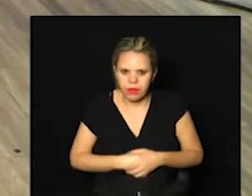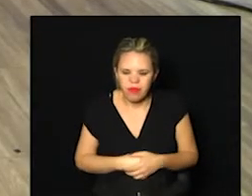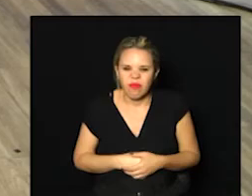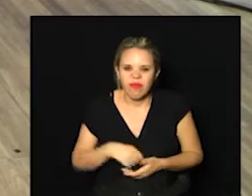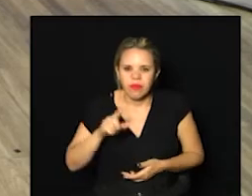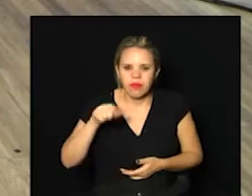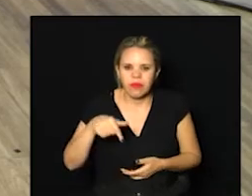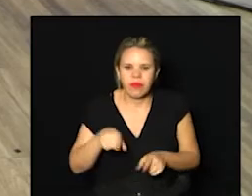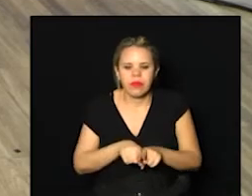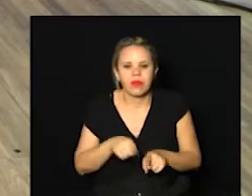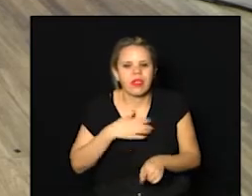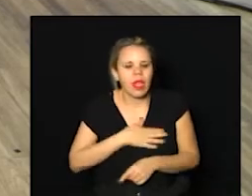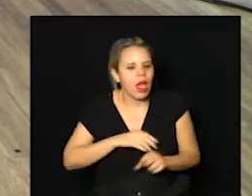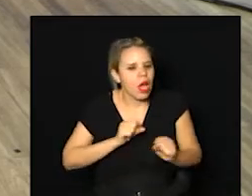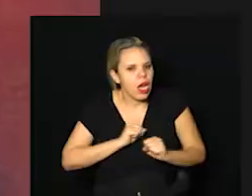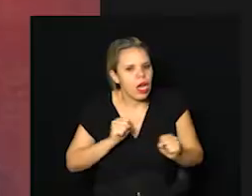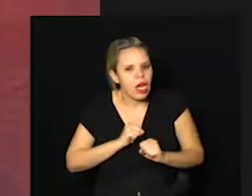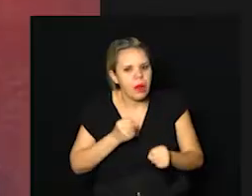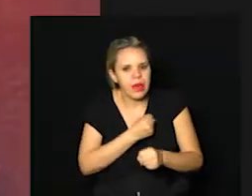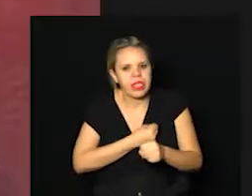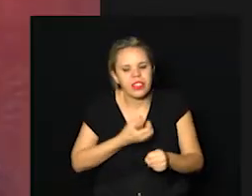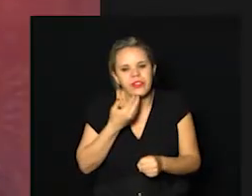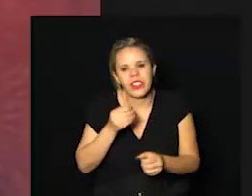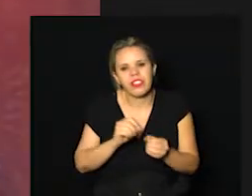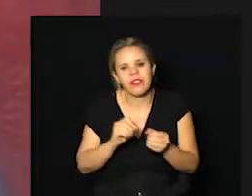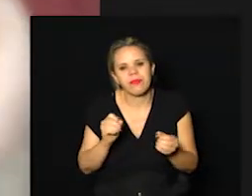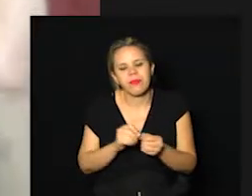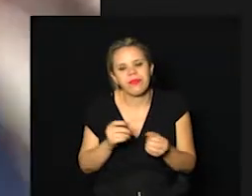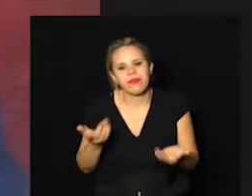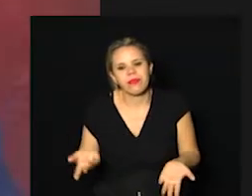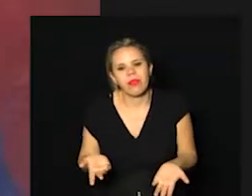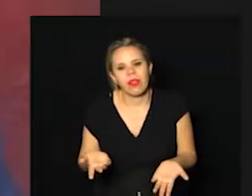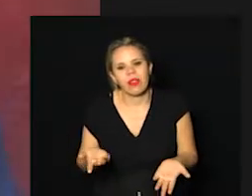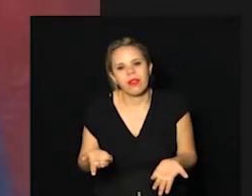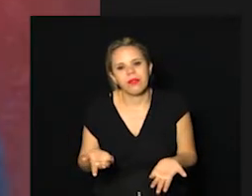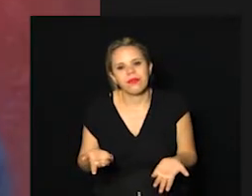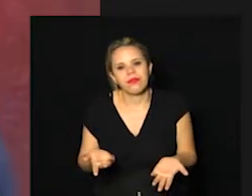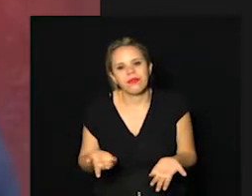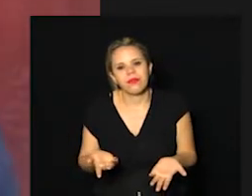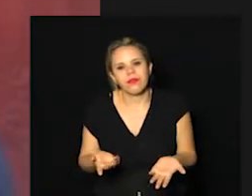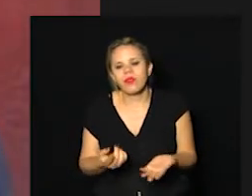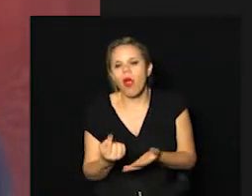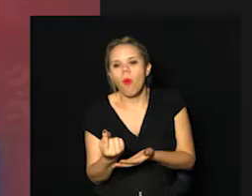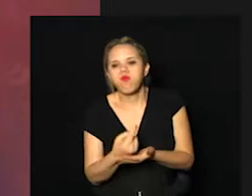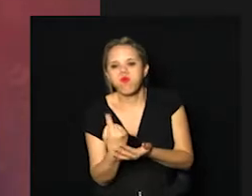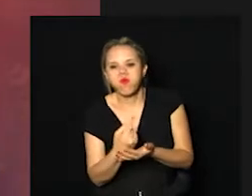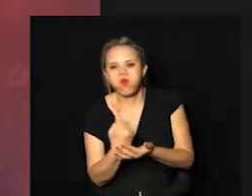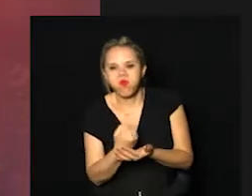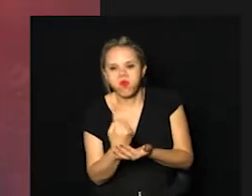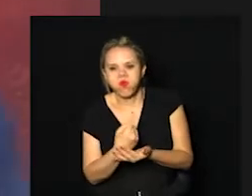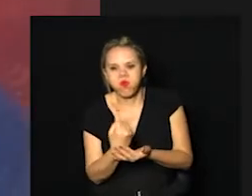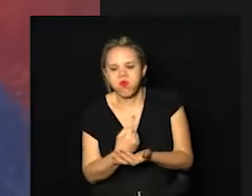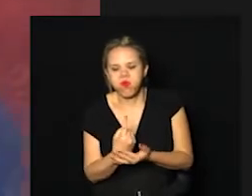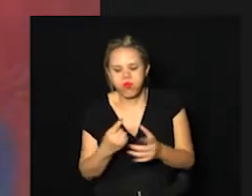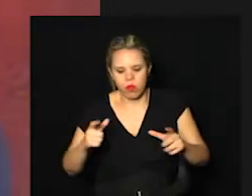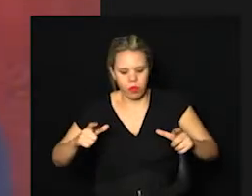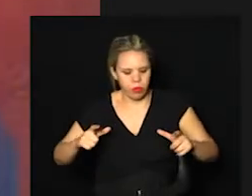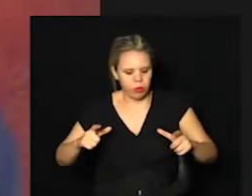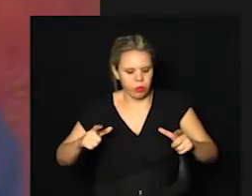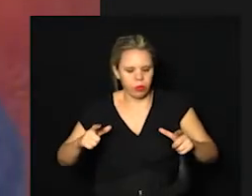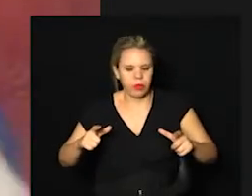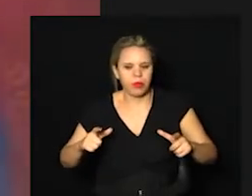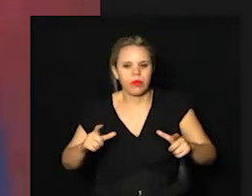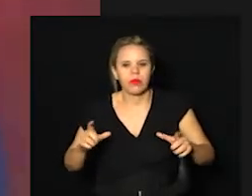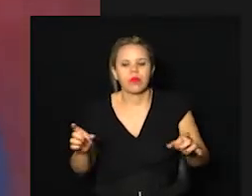Eu também amo receita fácil de fazer. Sabe aquela receita que você coloca no liquidificador ou numa tigela e